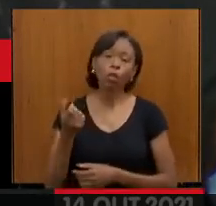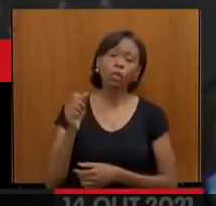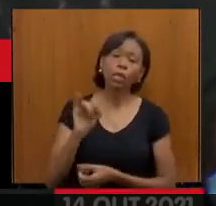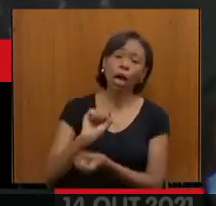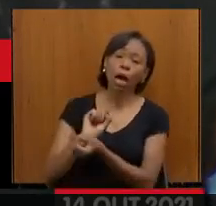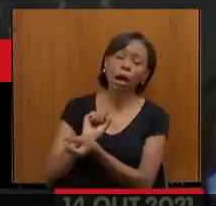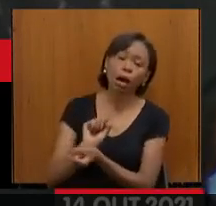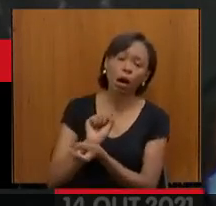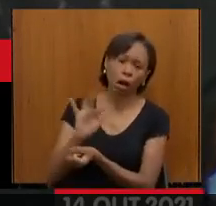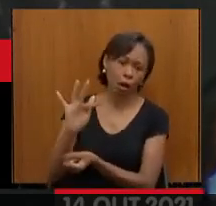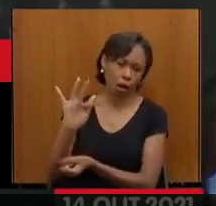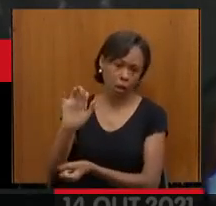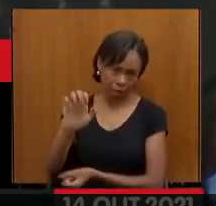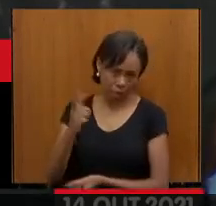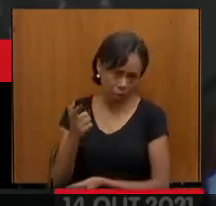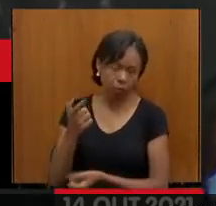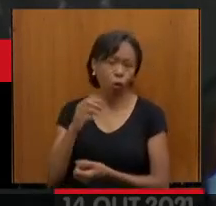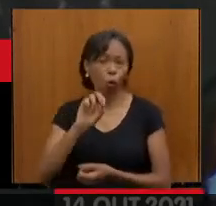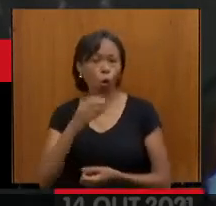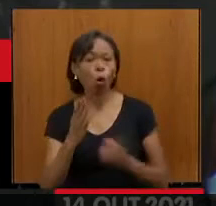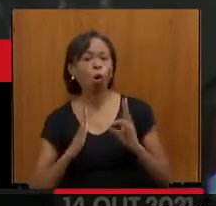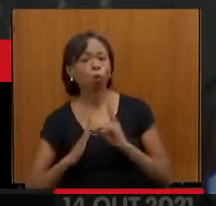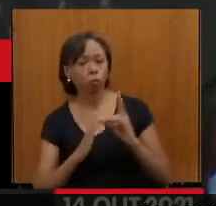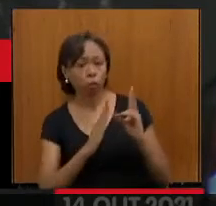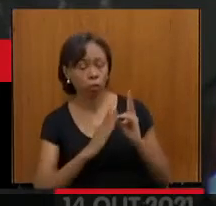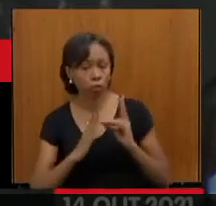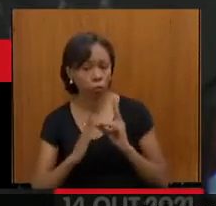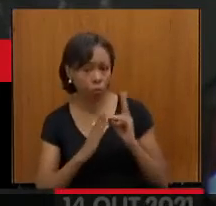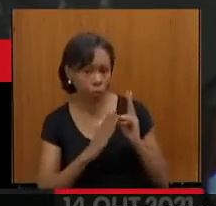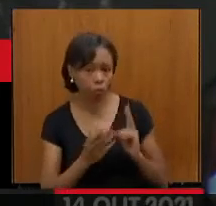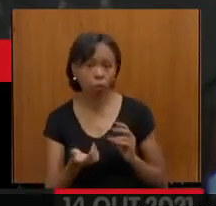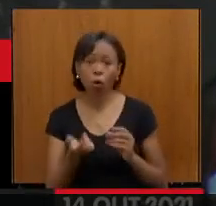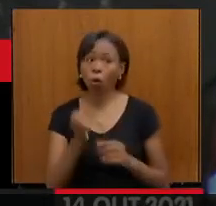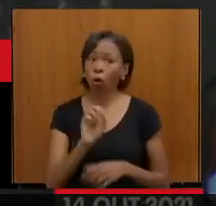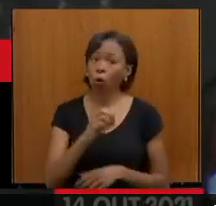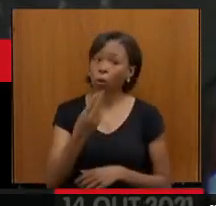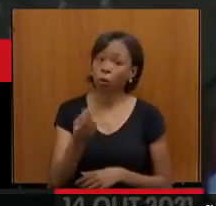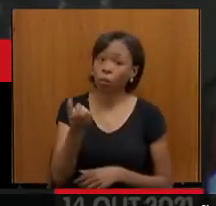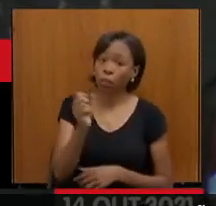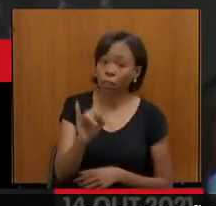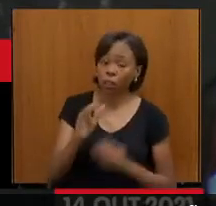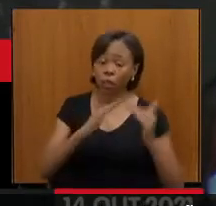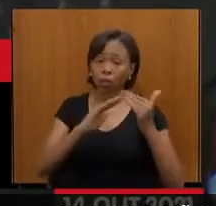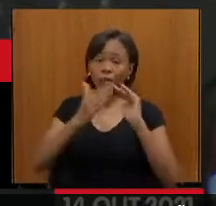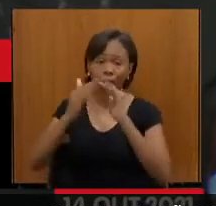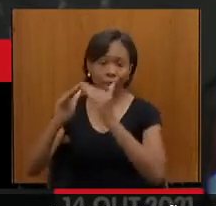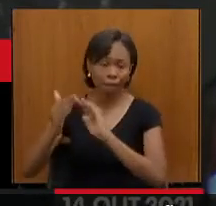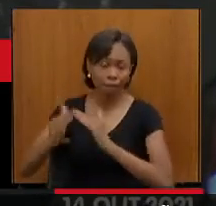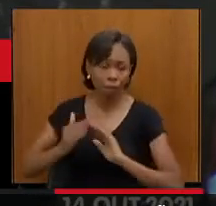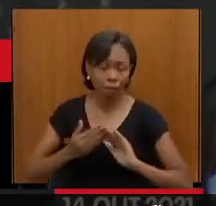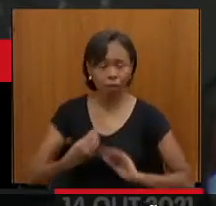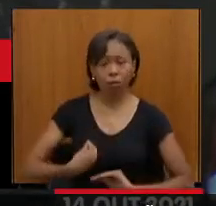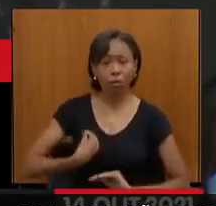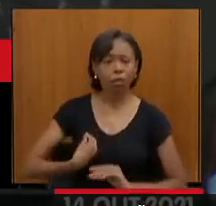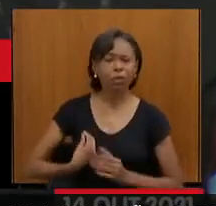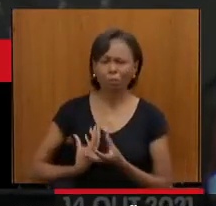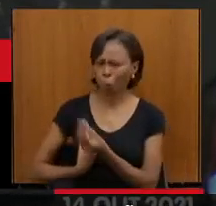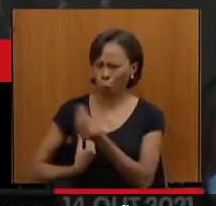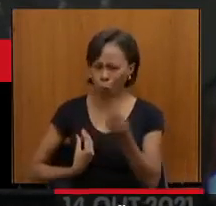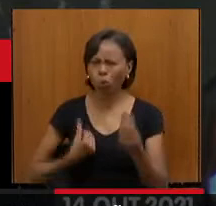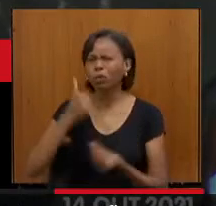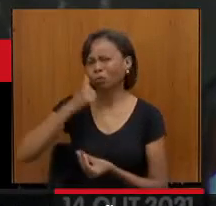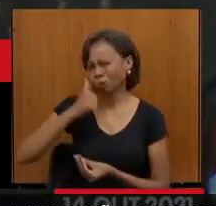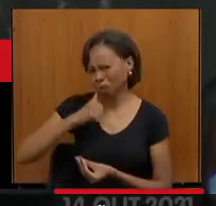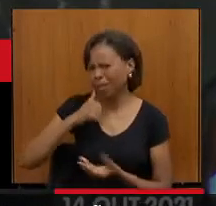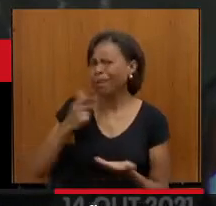se a minha esposa vivesse numa tribo, se a minha esposa vivesse numa vila, como muitas e muitas e muitas mulheres, talvez o destino